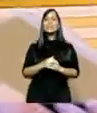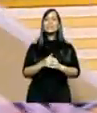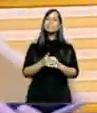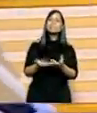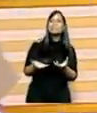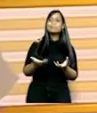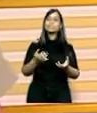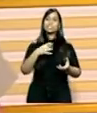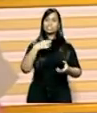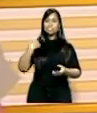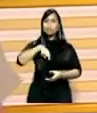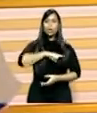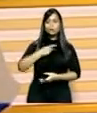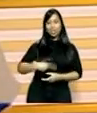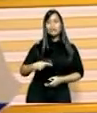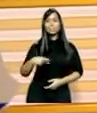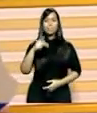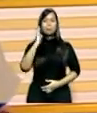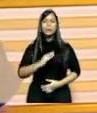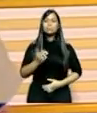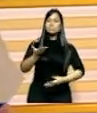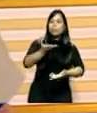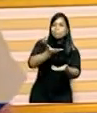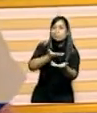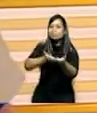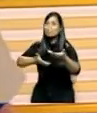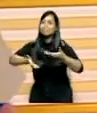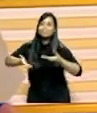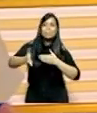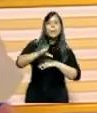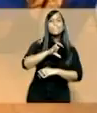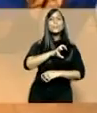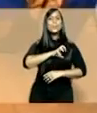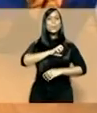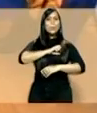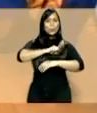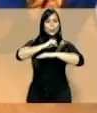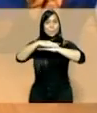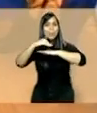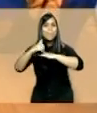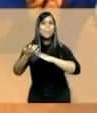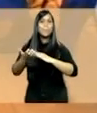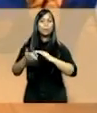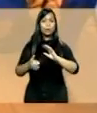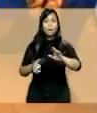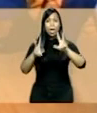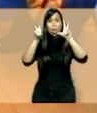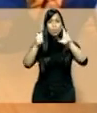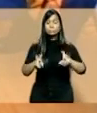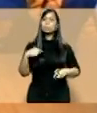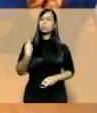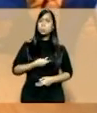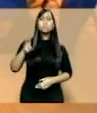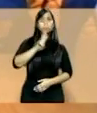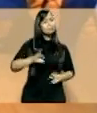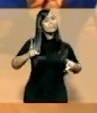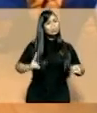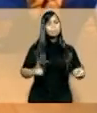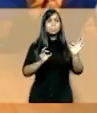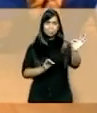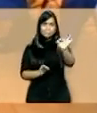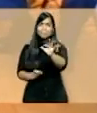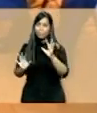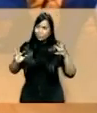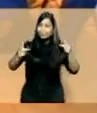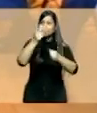muito caloroso e muito amoroso. E eu li o seguinte, que tem uma expressão que é assustadora, que a gente usa muito, todos nós aqui tenho certeza que já